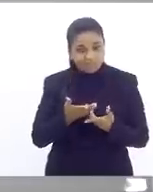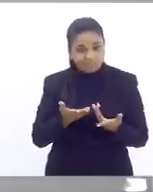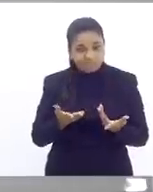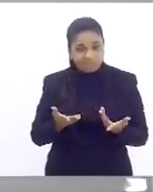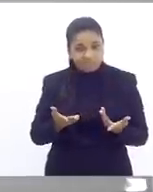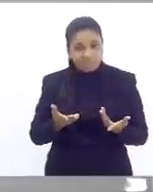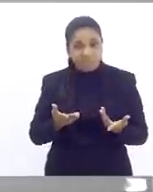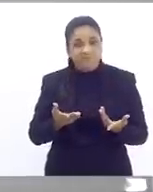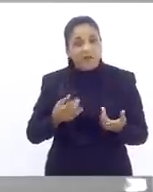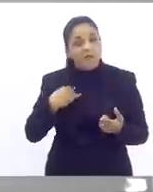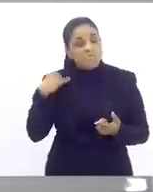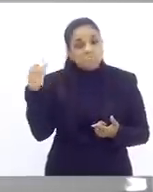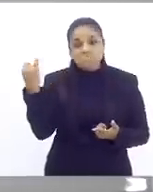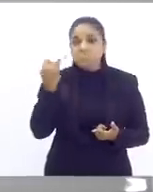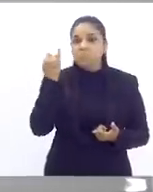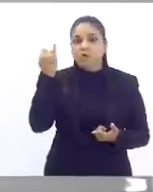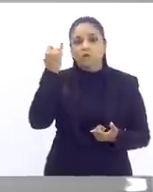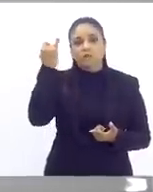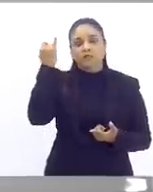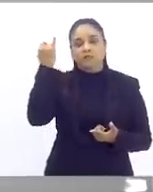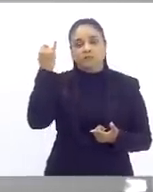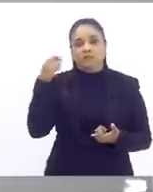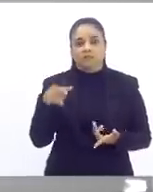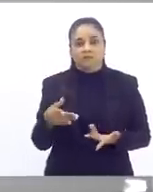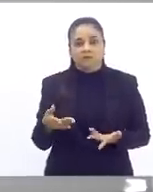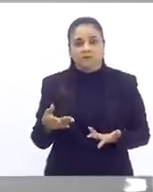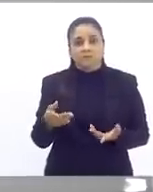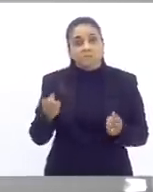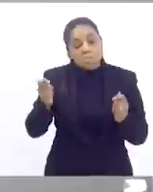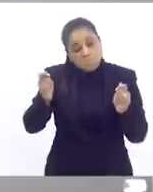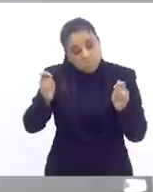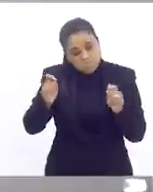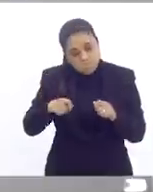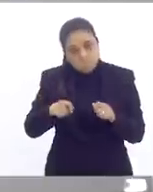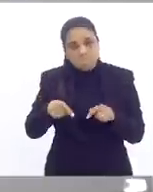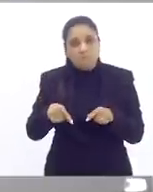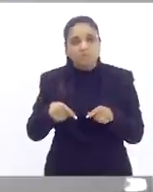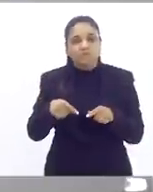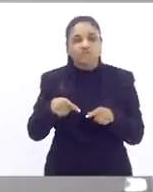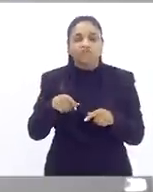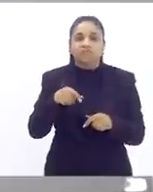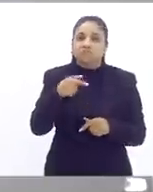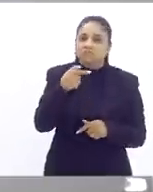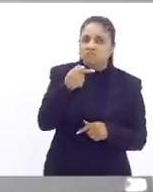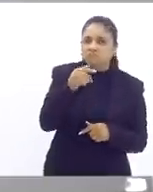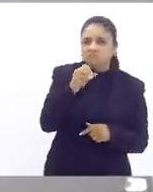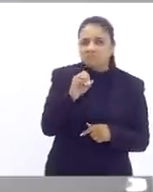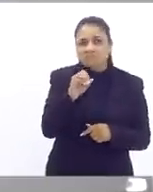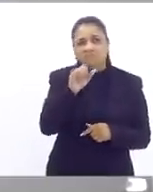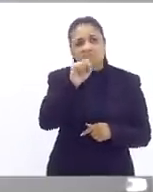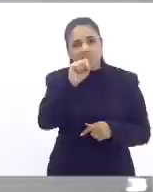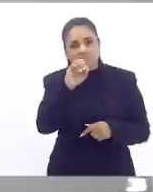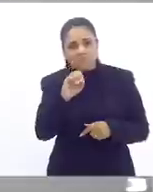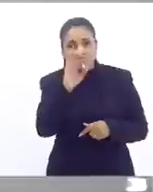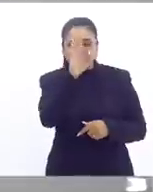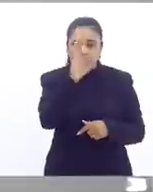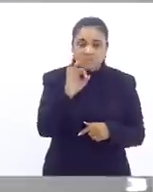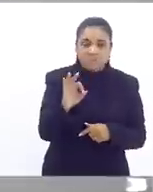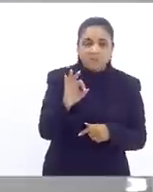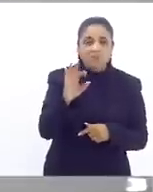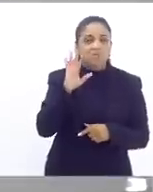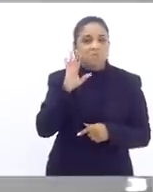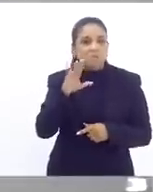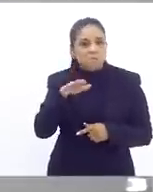questão importantíssima que pode melhorar 70 80% dos problemas que estão